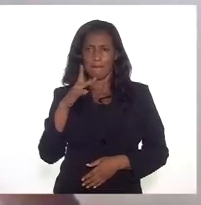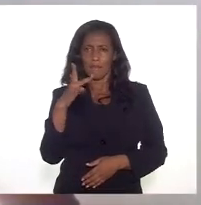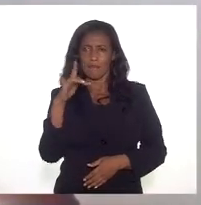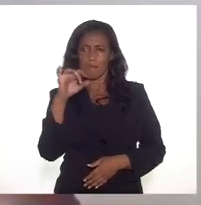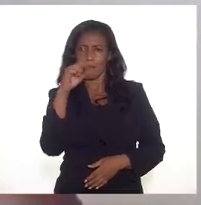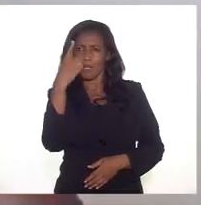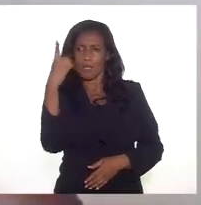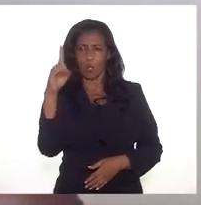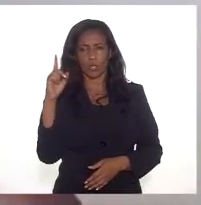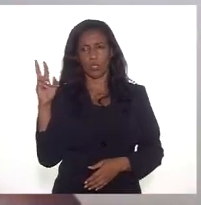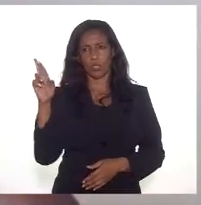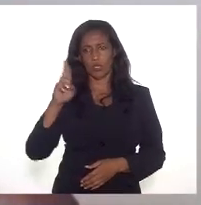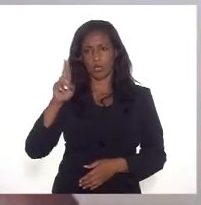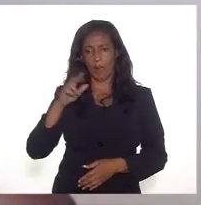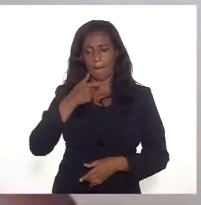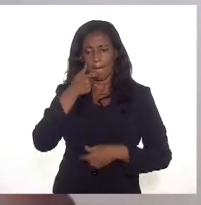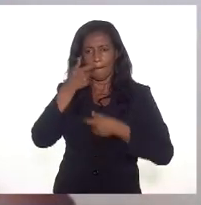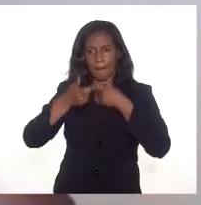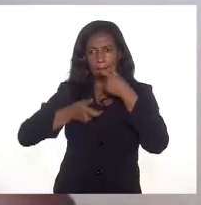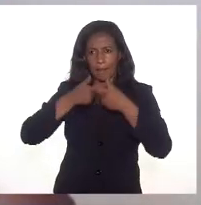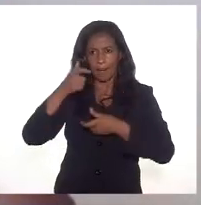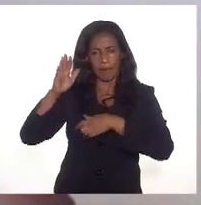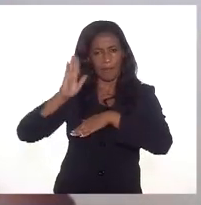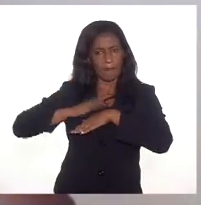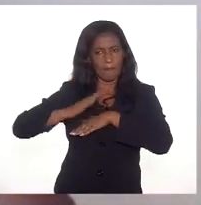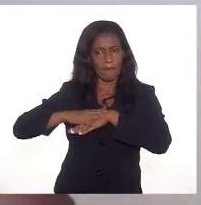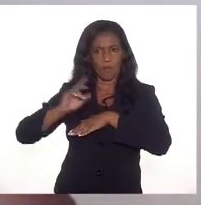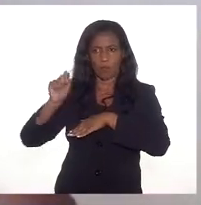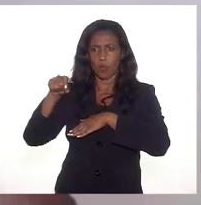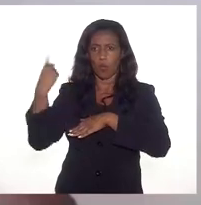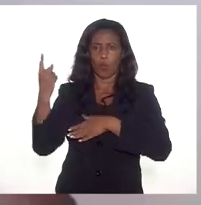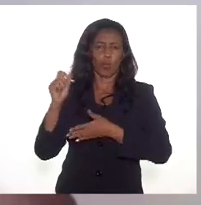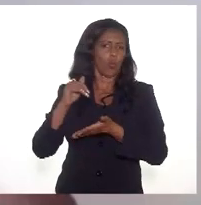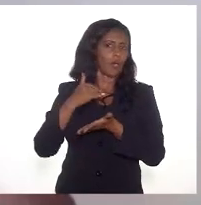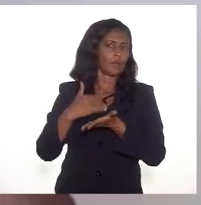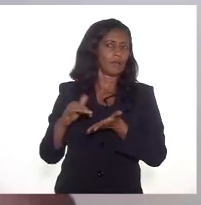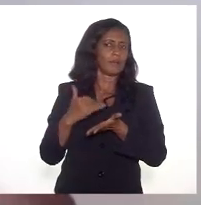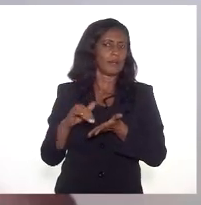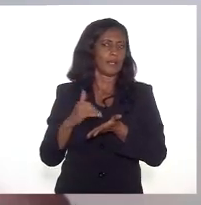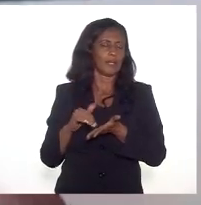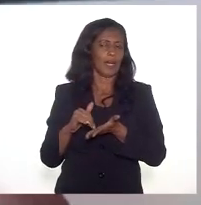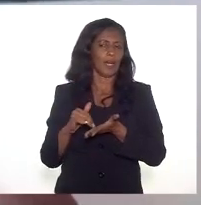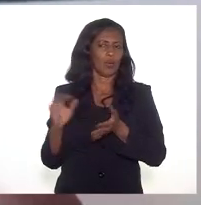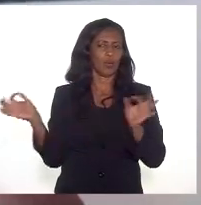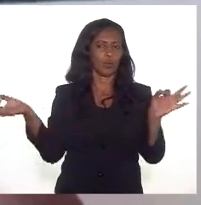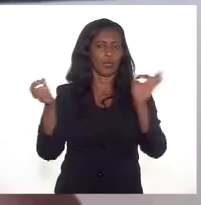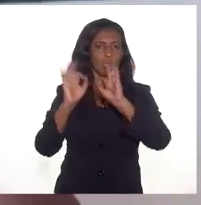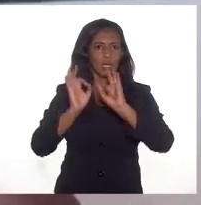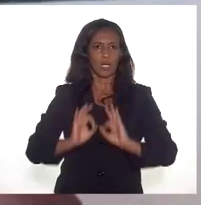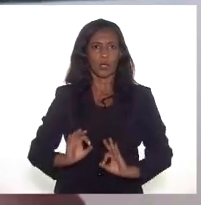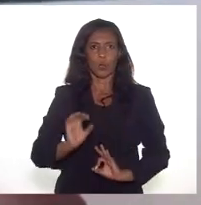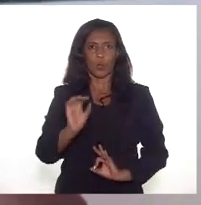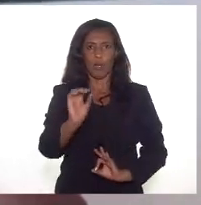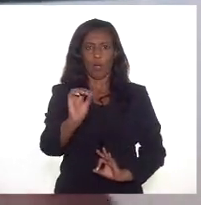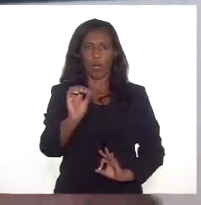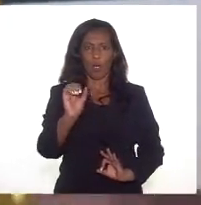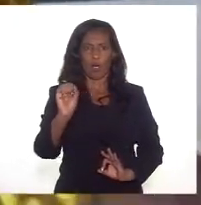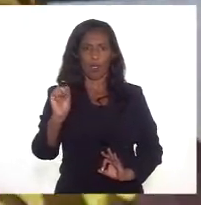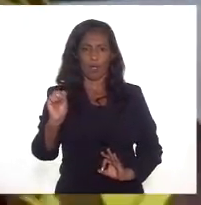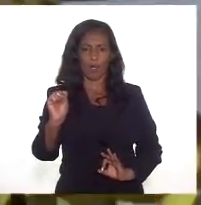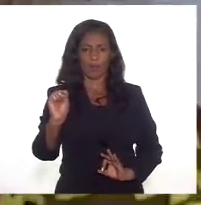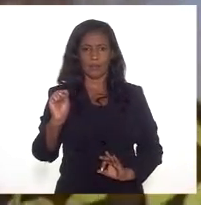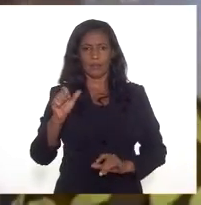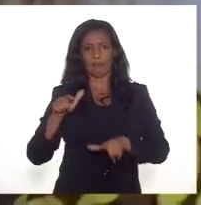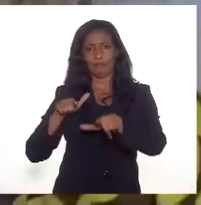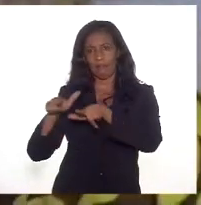Nas palavras do ex-secretário de Saúde, Edmar Santos, nenhuma OS atua de forma lícita no estado